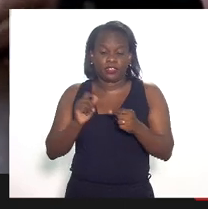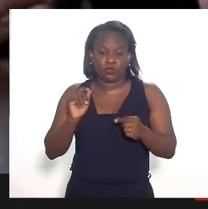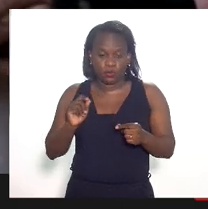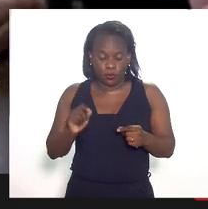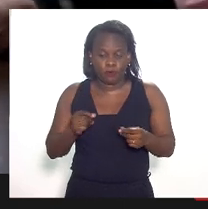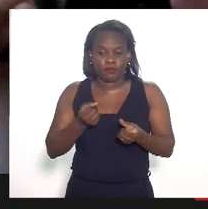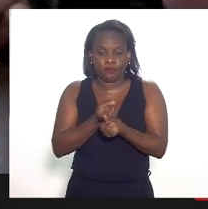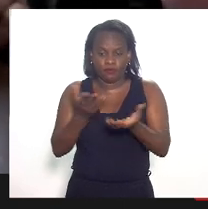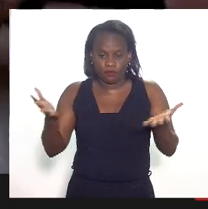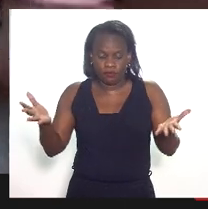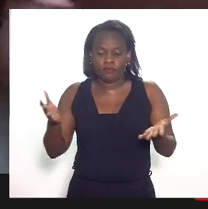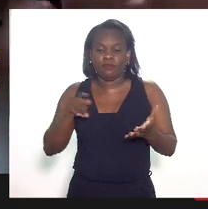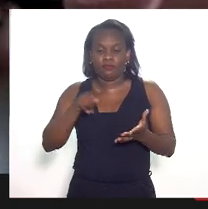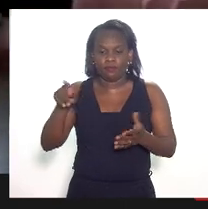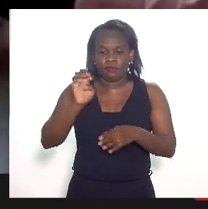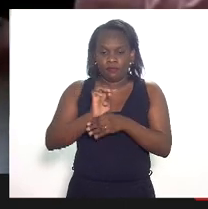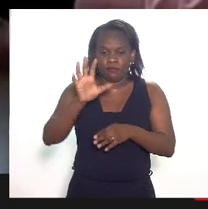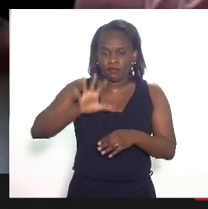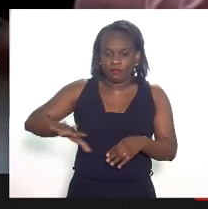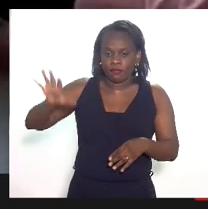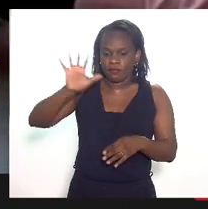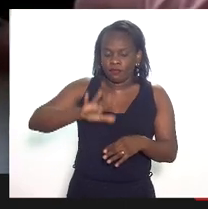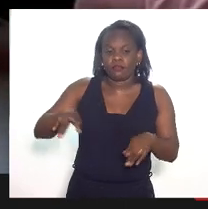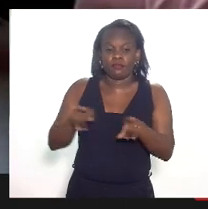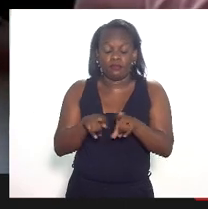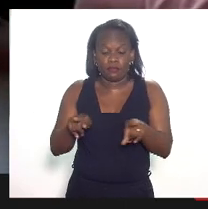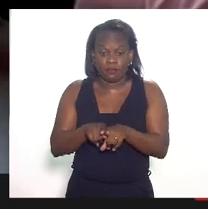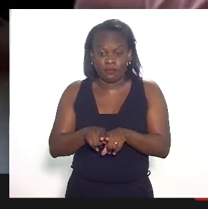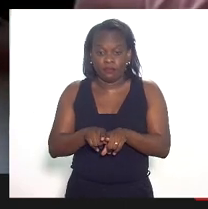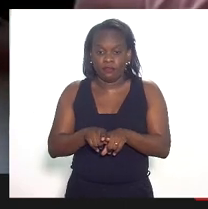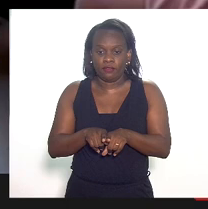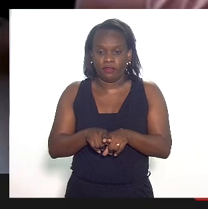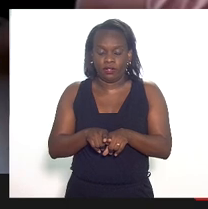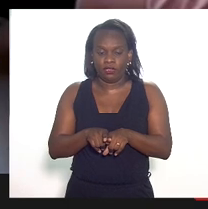para distribuição para os estados, quanto também